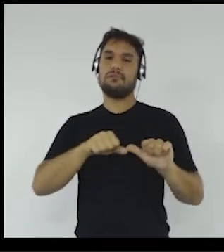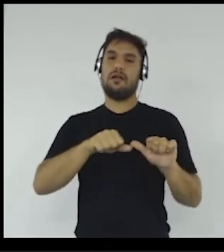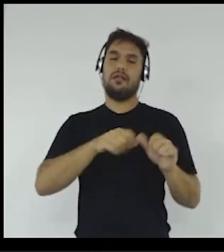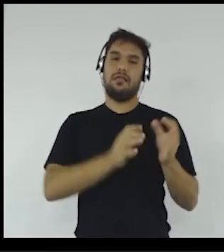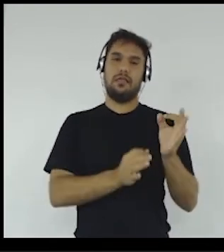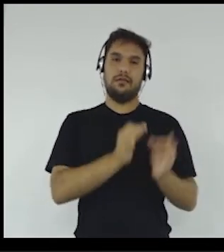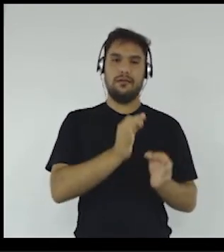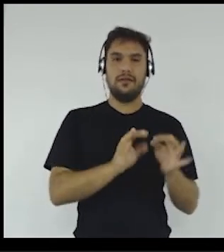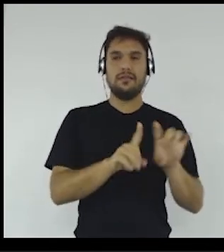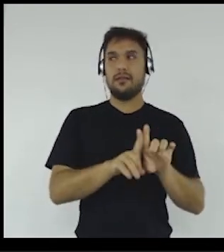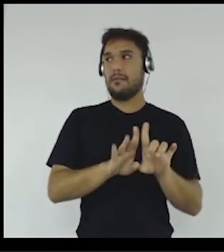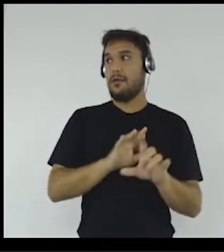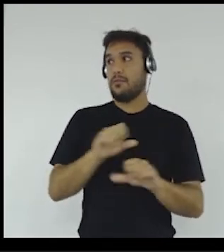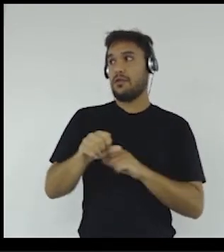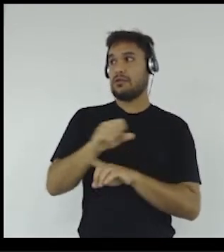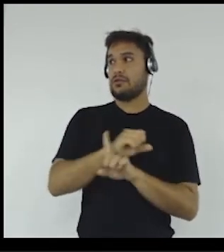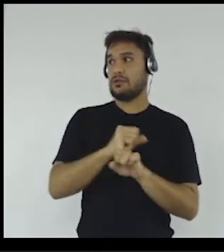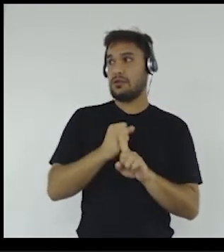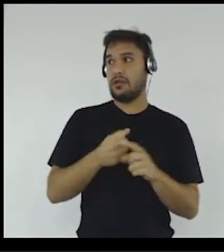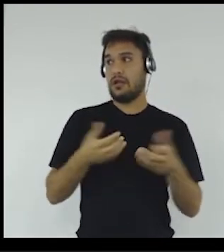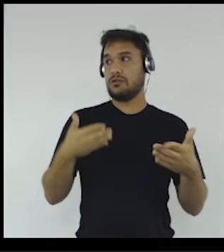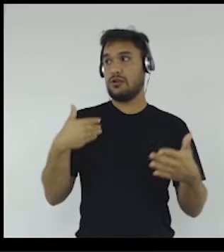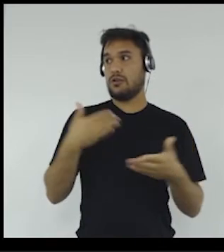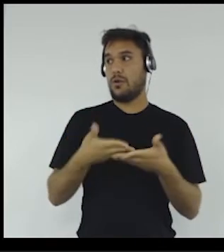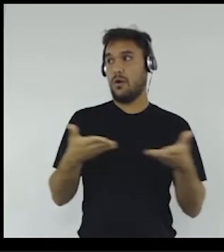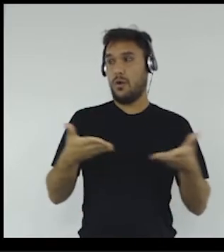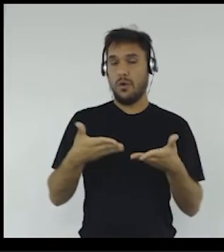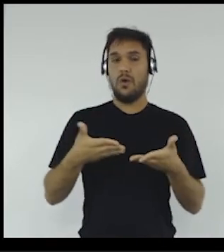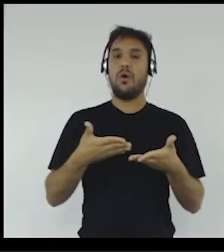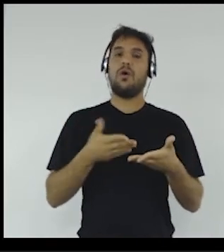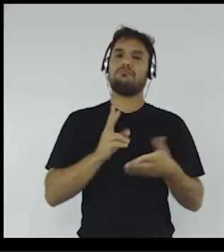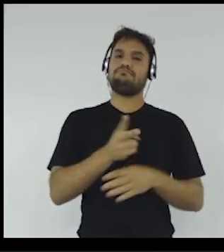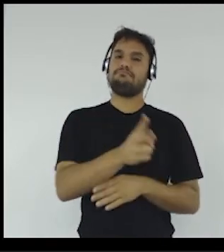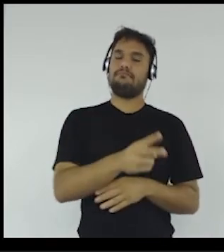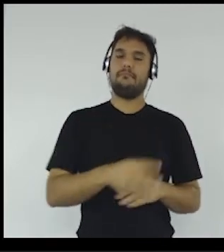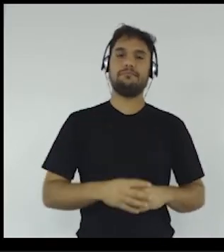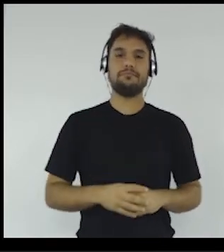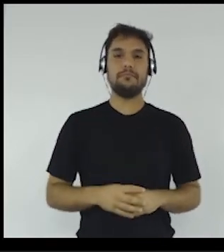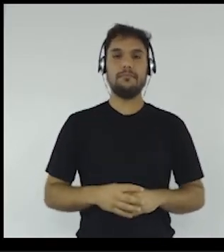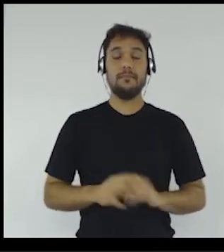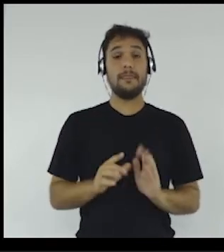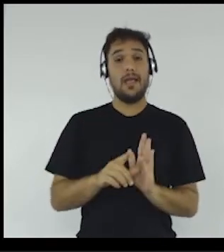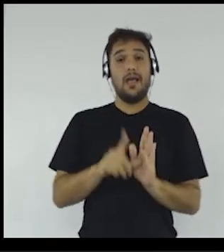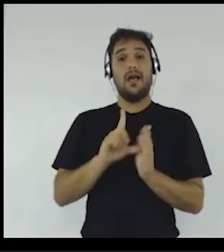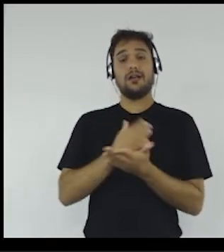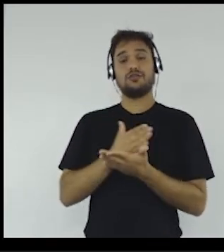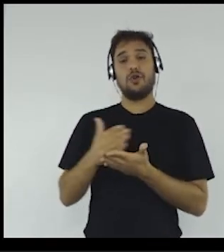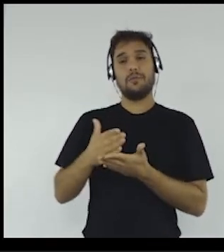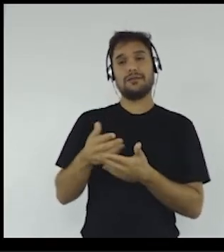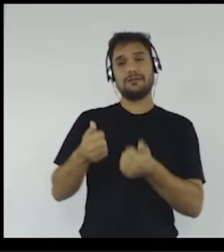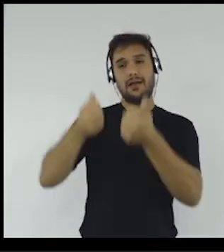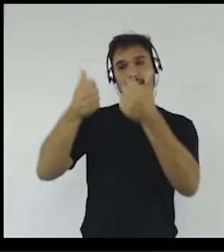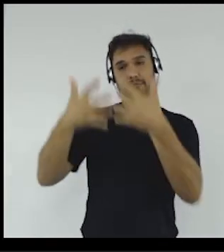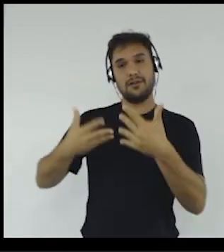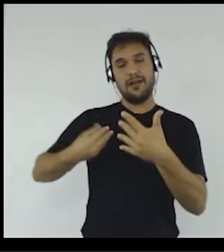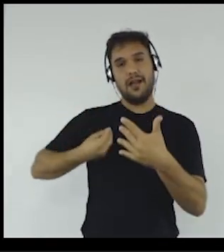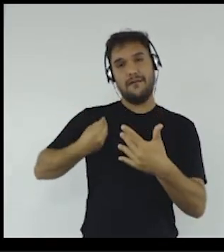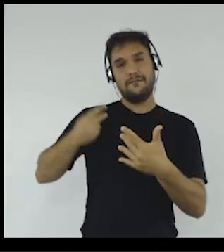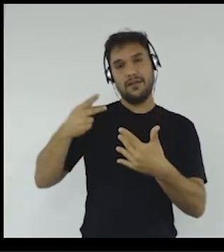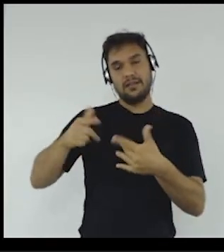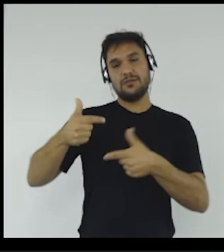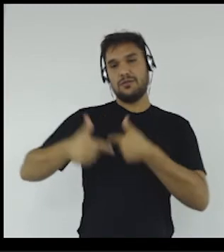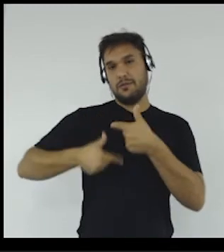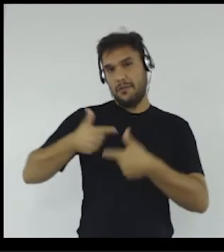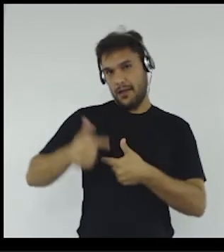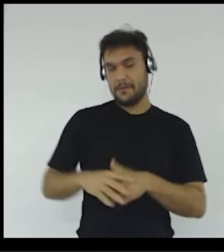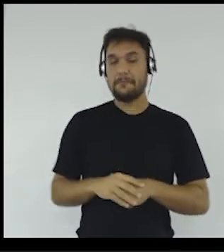mudança da sociedade, a qual ocorre de uma forma constante. Antes de discorrer sobre a sua contribuição ao nosso